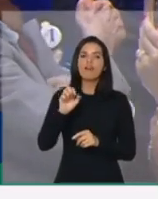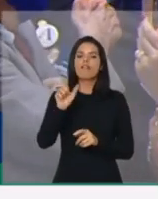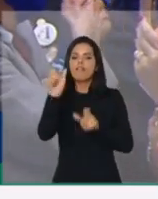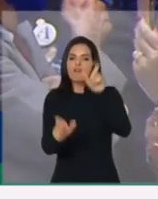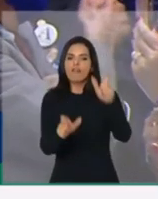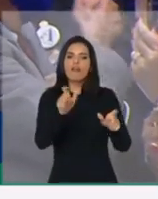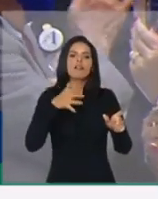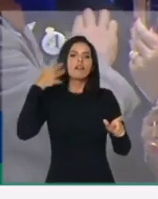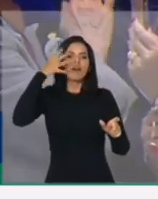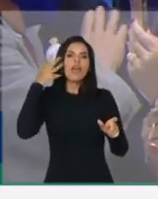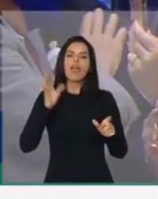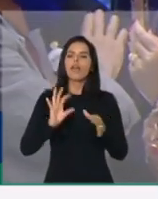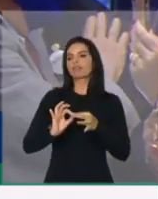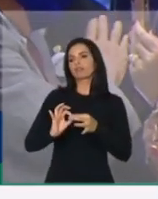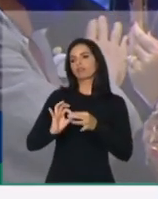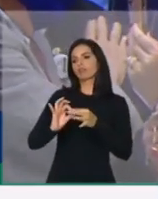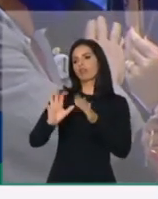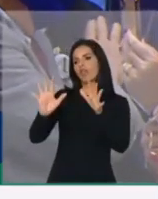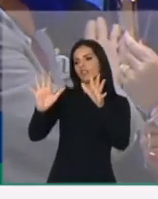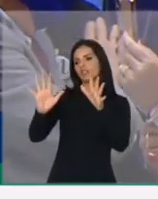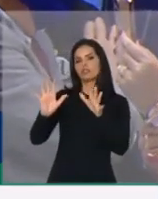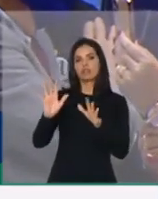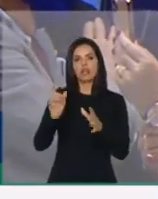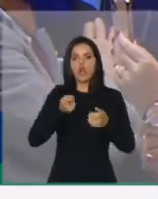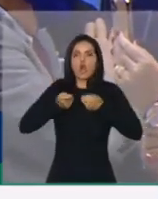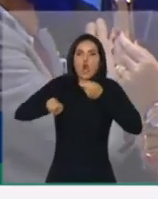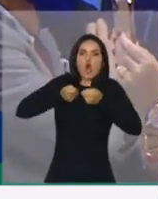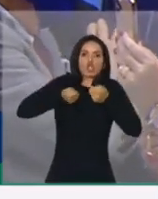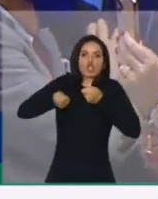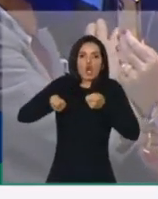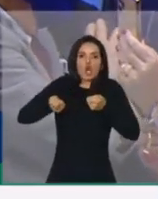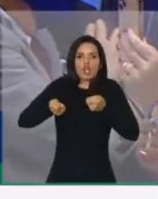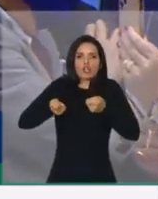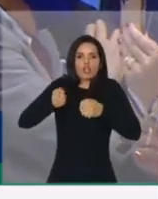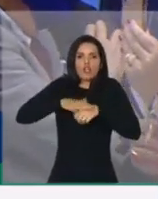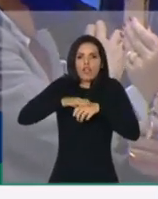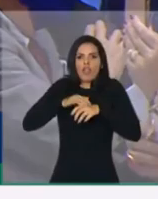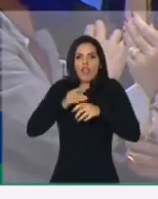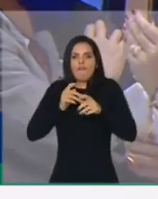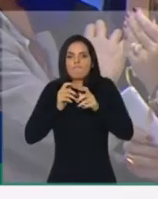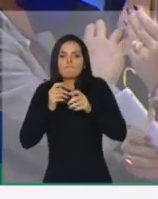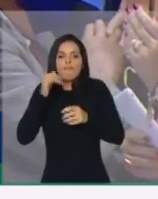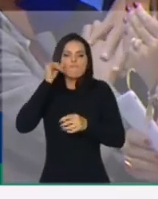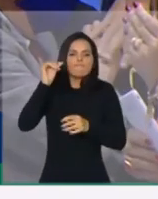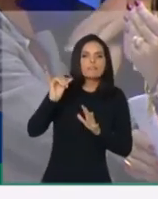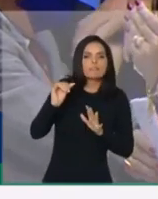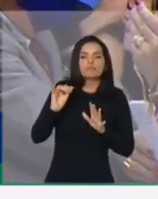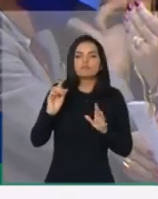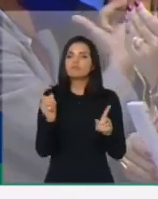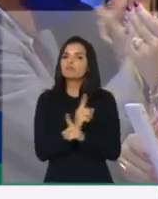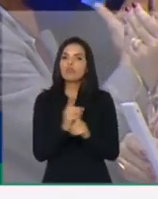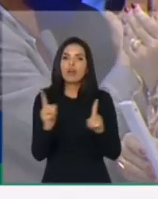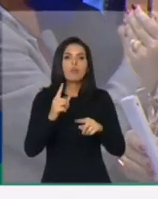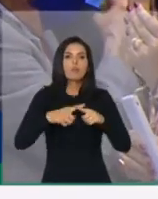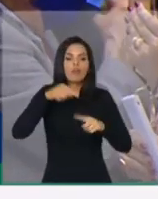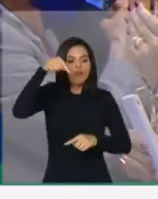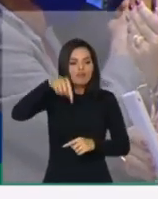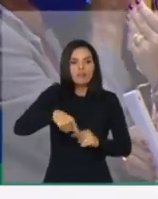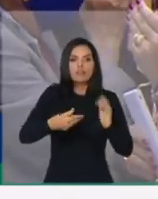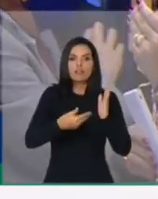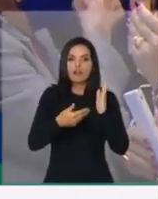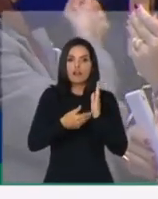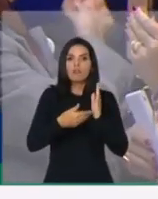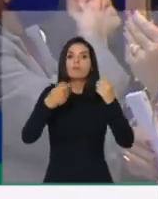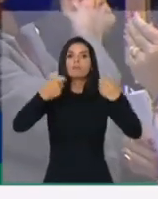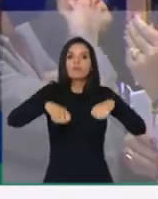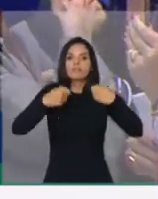uma concessão, um autocontrole, uma autocontenção, porque esta casa quem deve falar